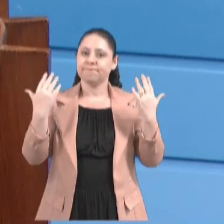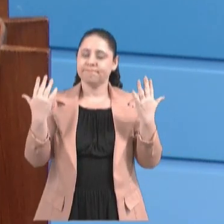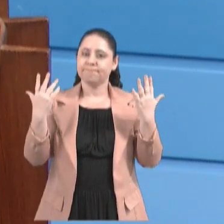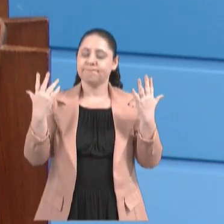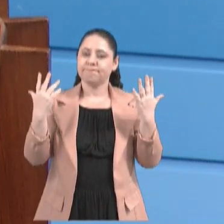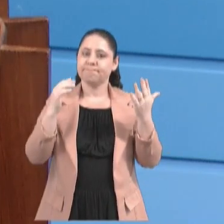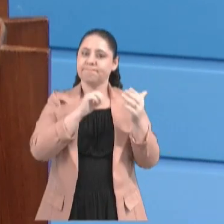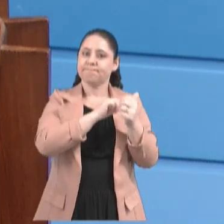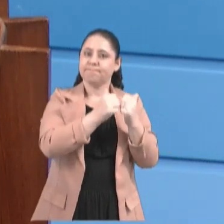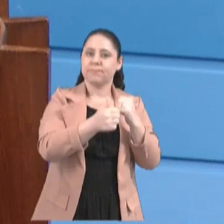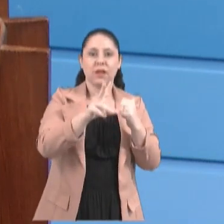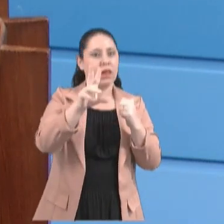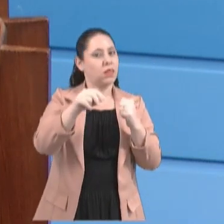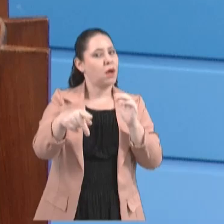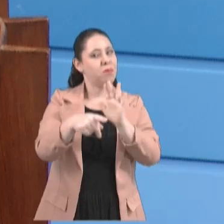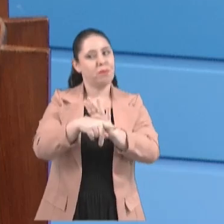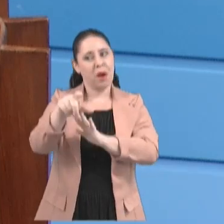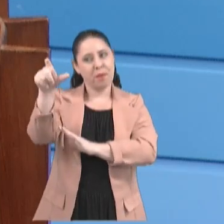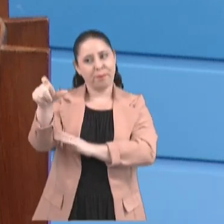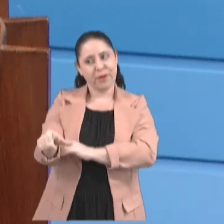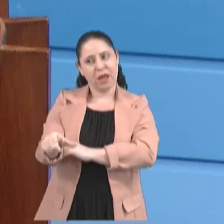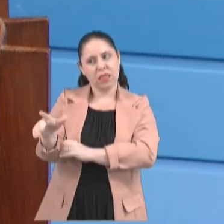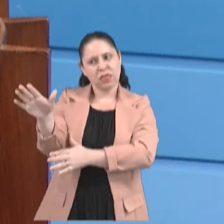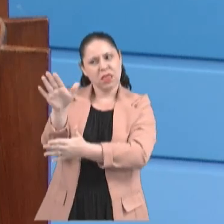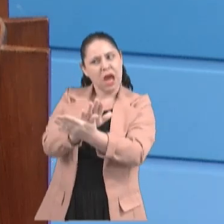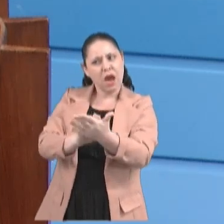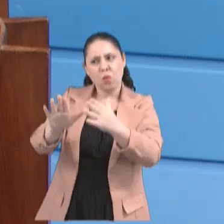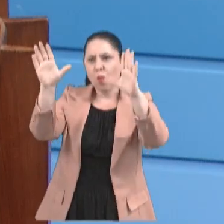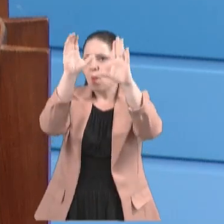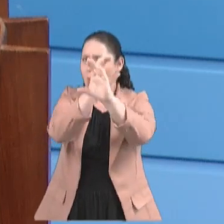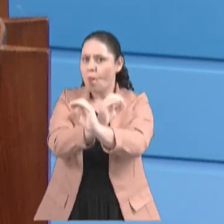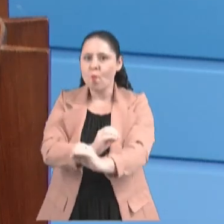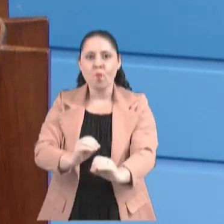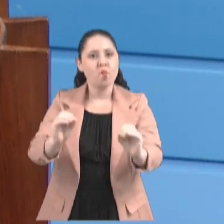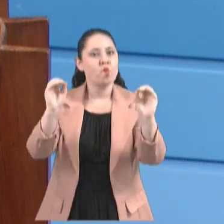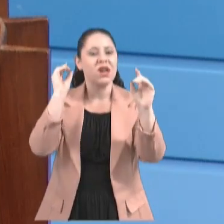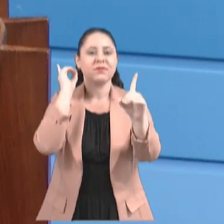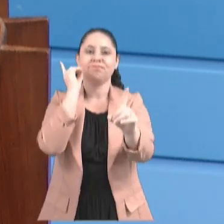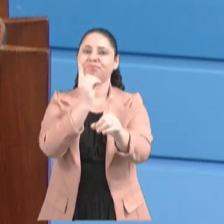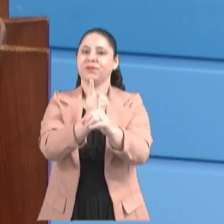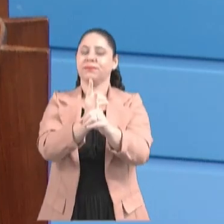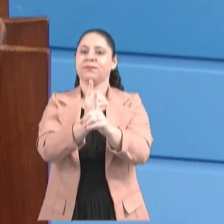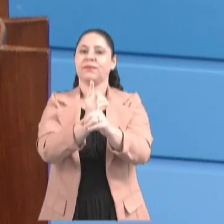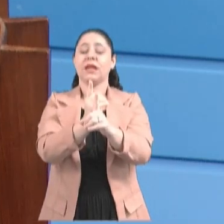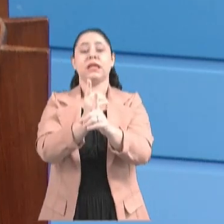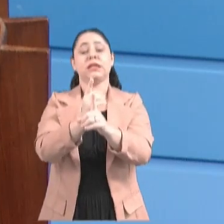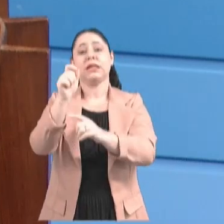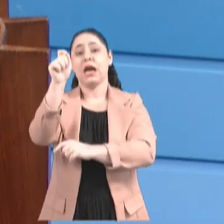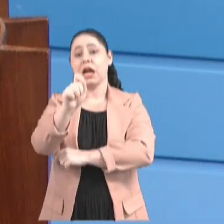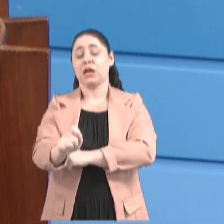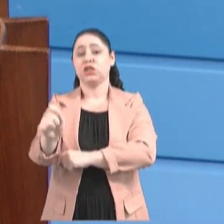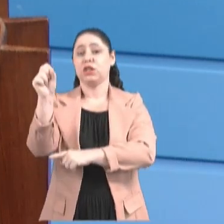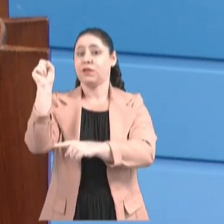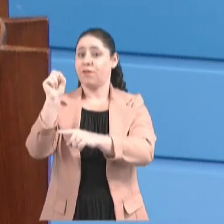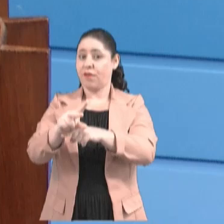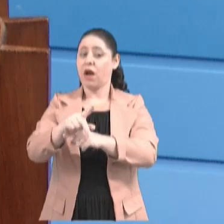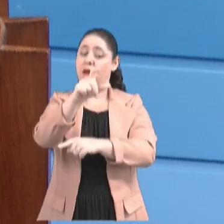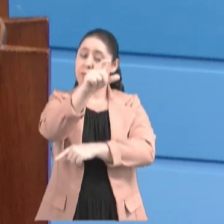que não compete em absolutamente nada com a agência e o cargo do